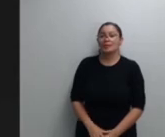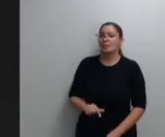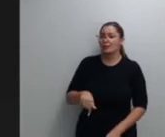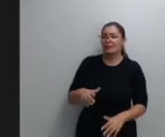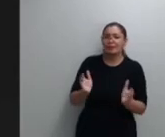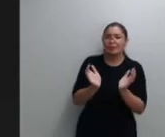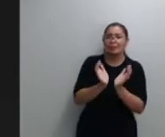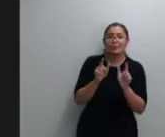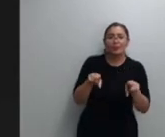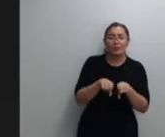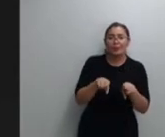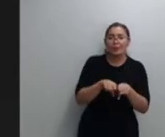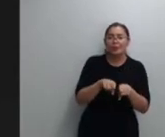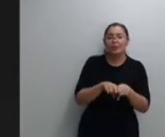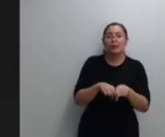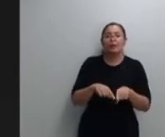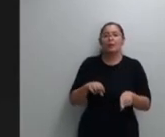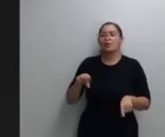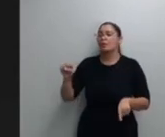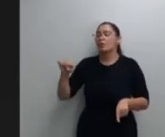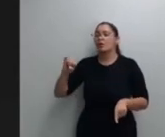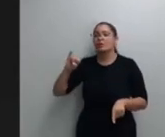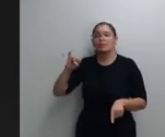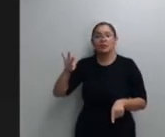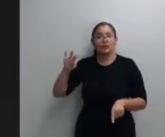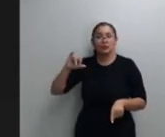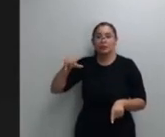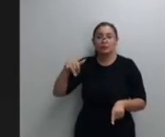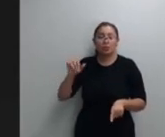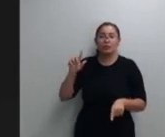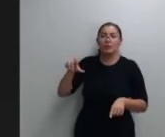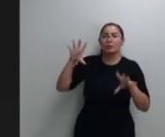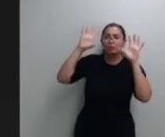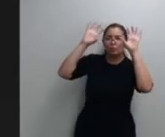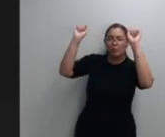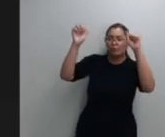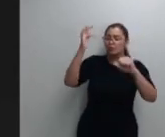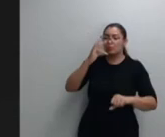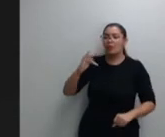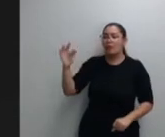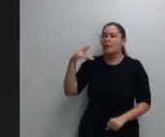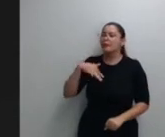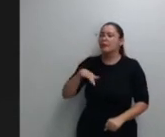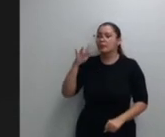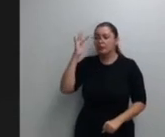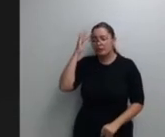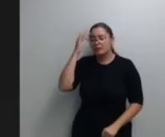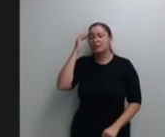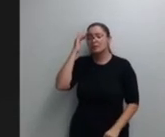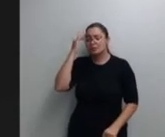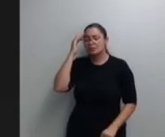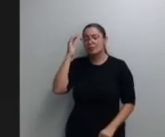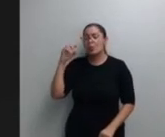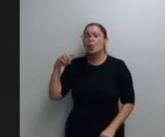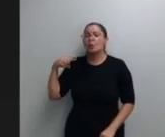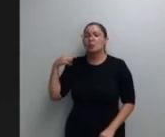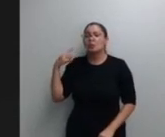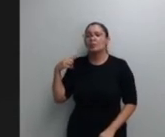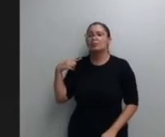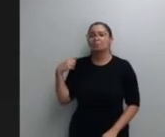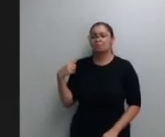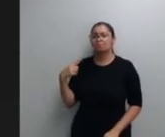é também no Supremo Tribunal Federal e no CNJ mas eu creio eu e eu digo até os ilustres advogados que